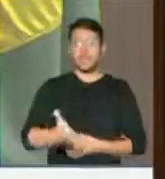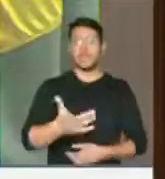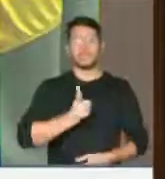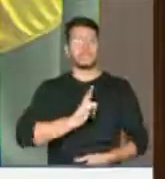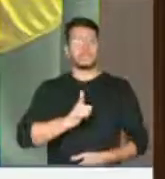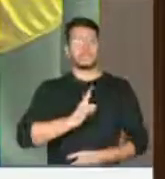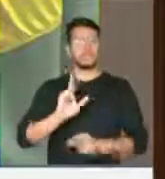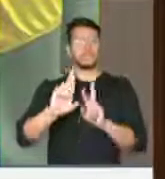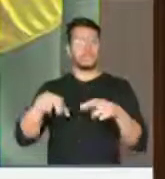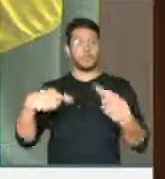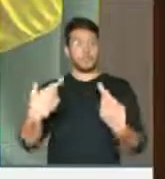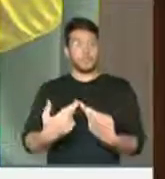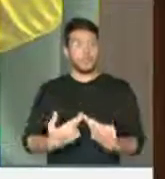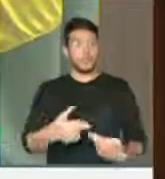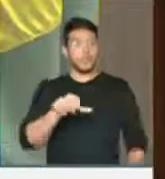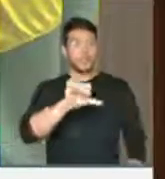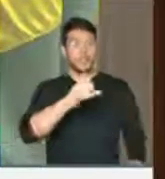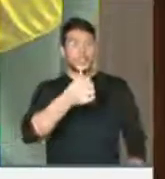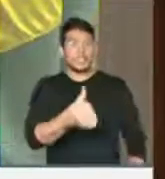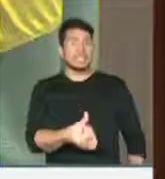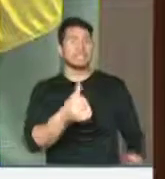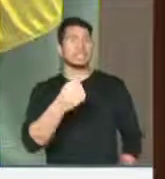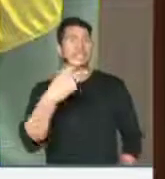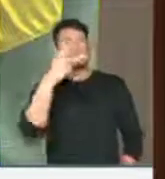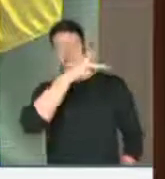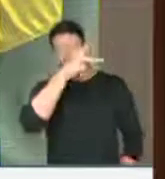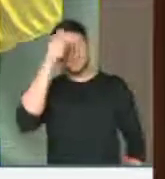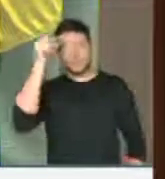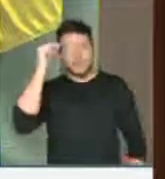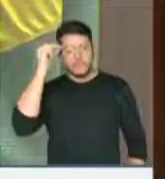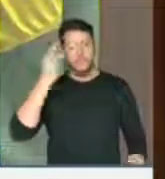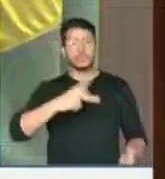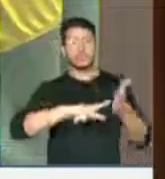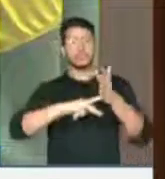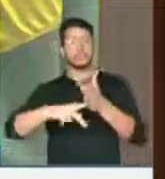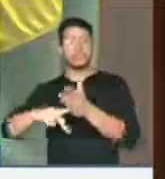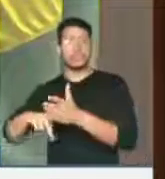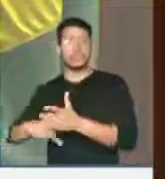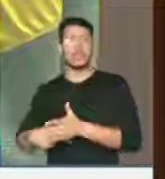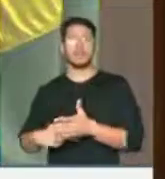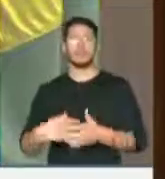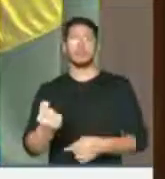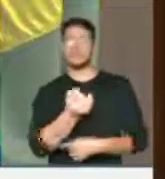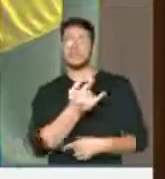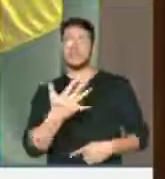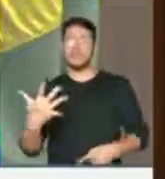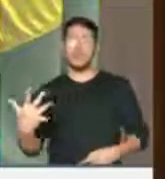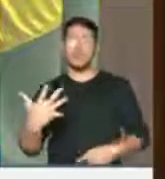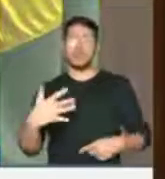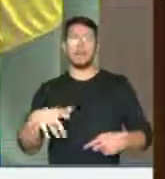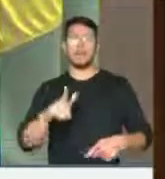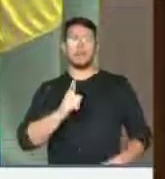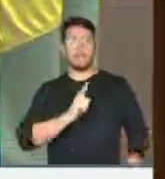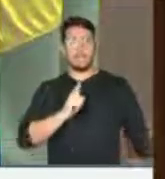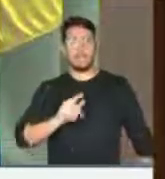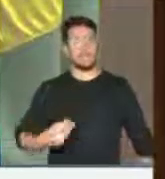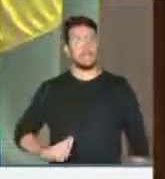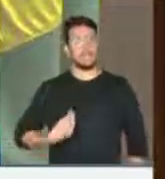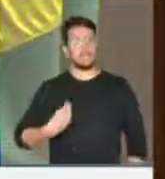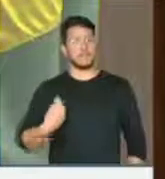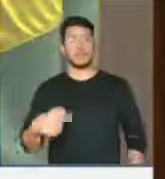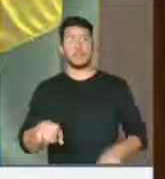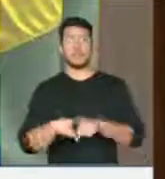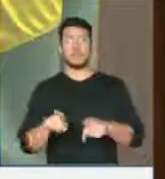prefeitos, secretários municipais, sindicatos, FETAG, FARSUL, a FAMURS, a FECOAGRO, que representa